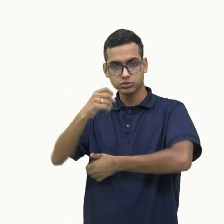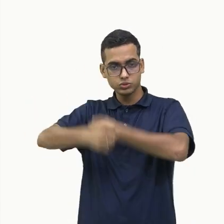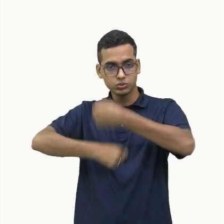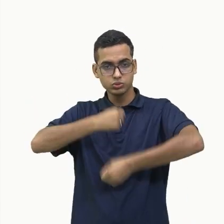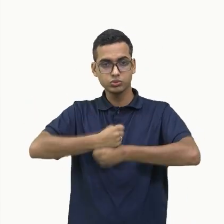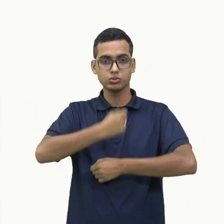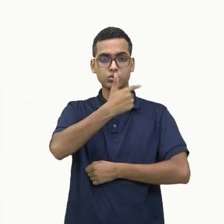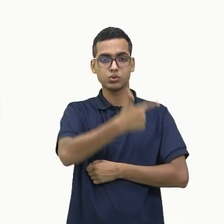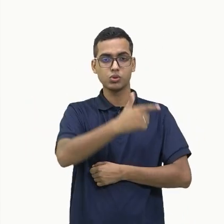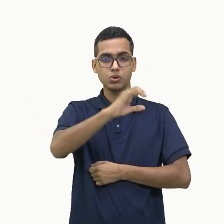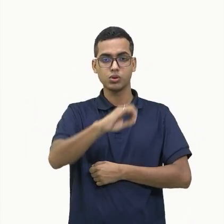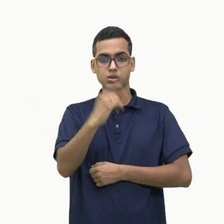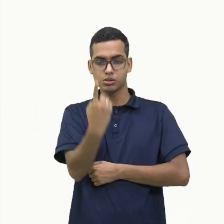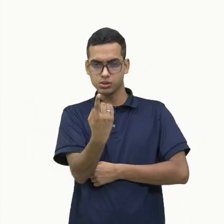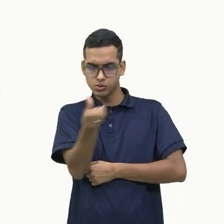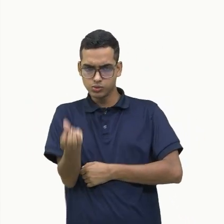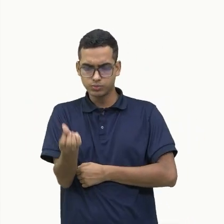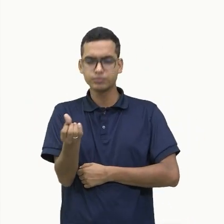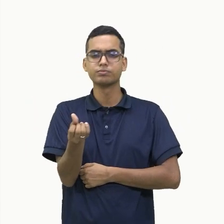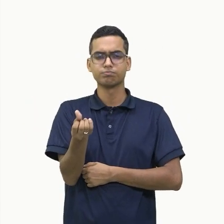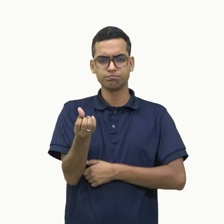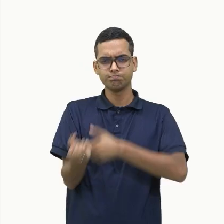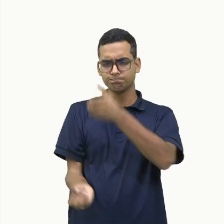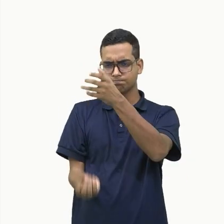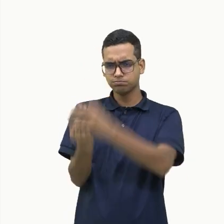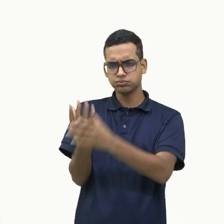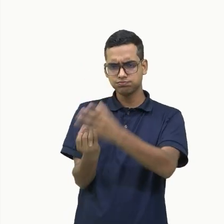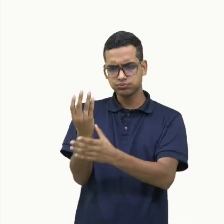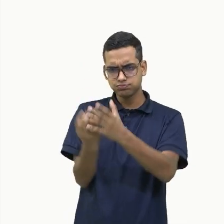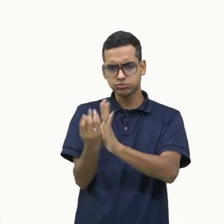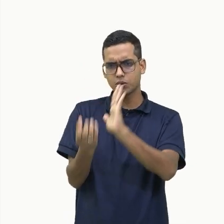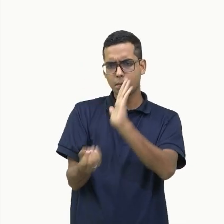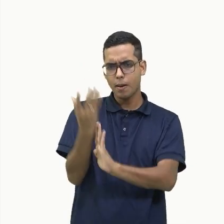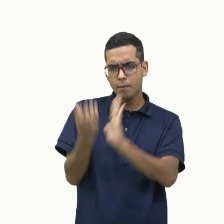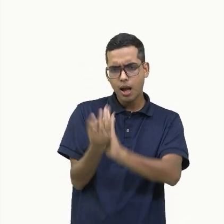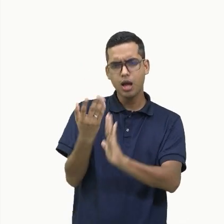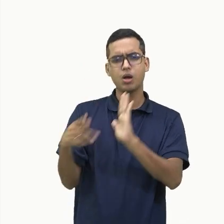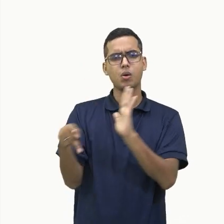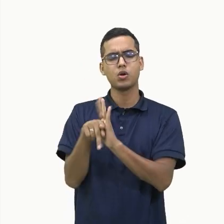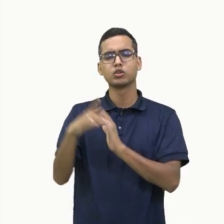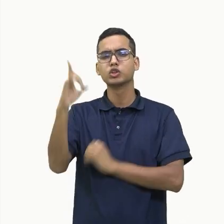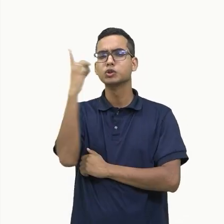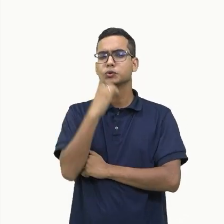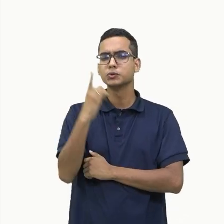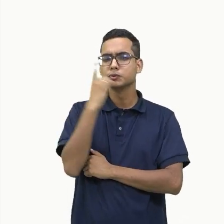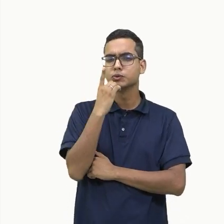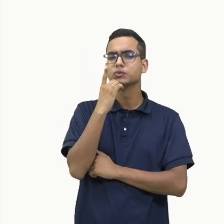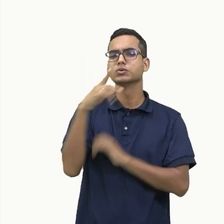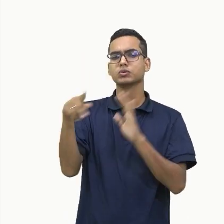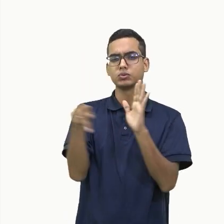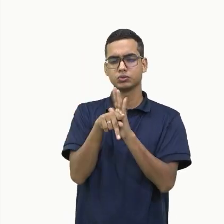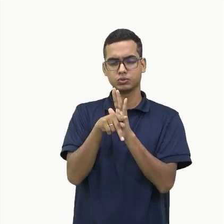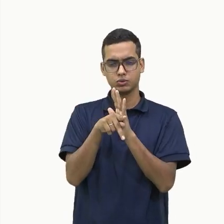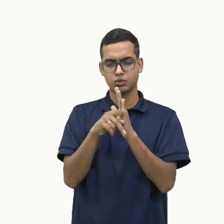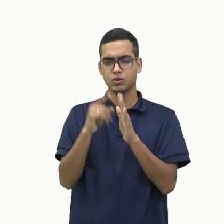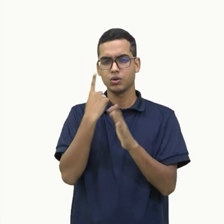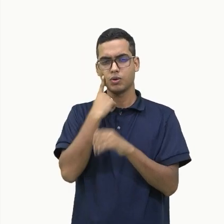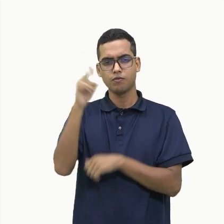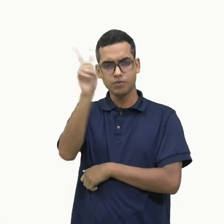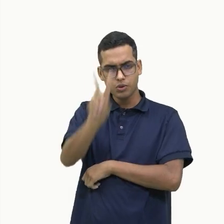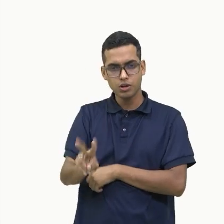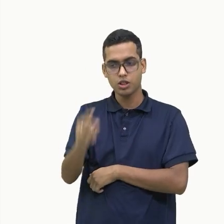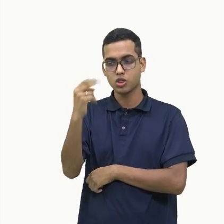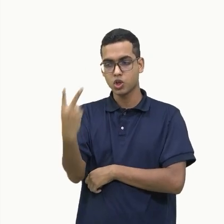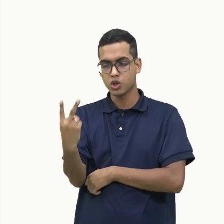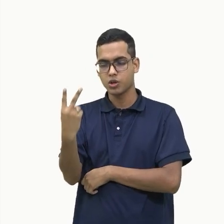gente observa aqui a produção de barris por dia na Venezuela era de 2.410.